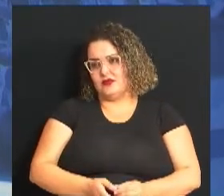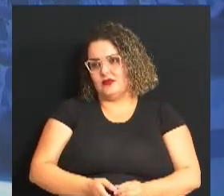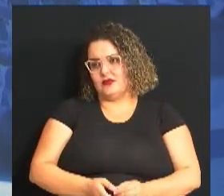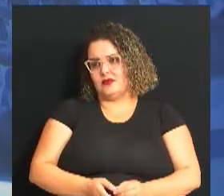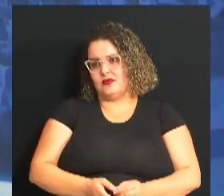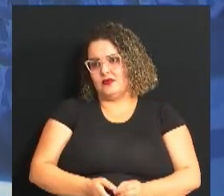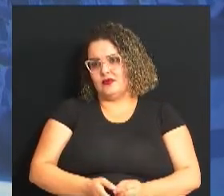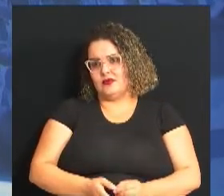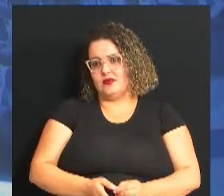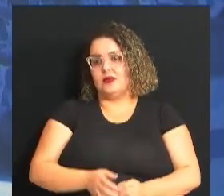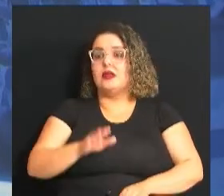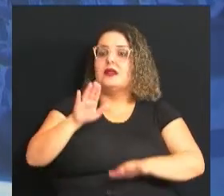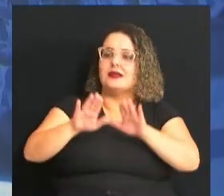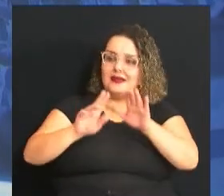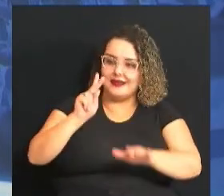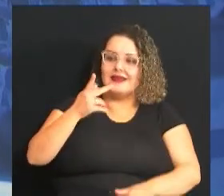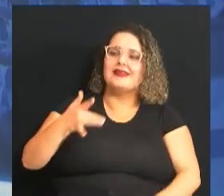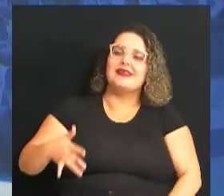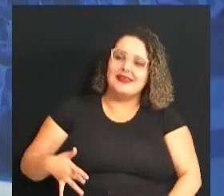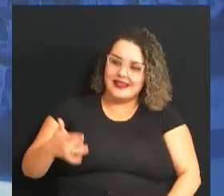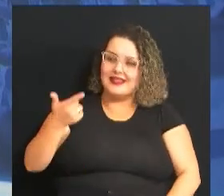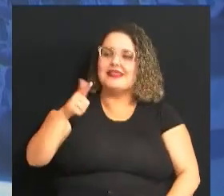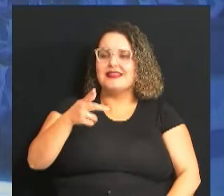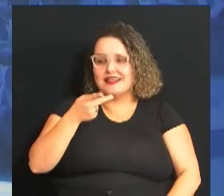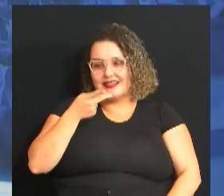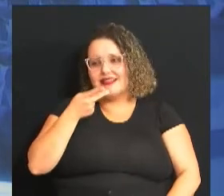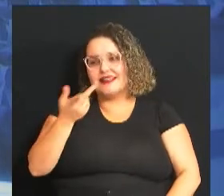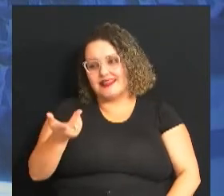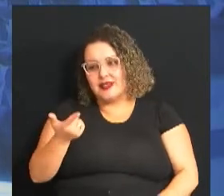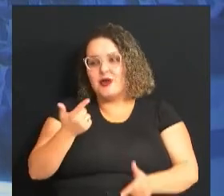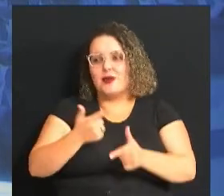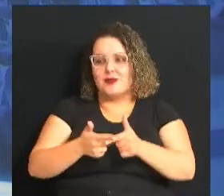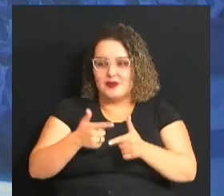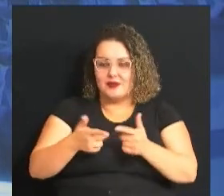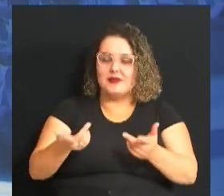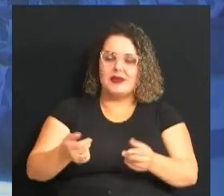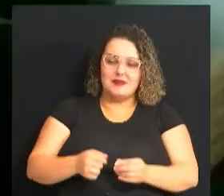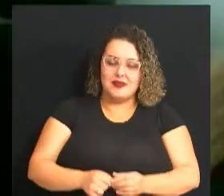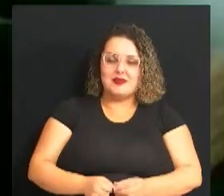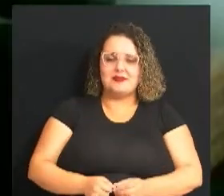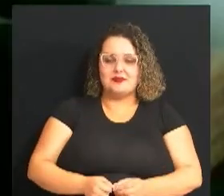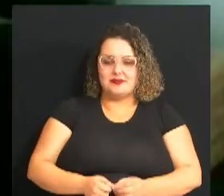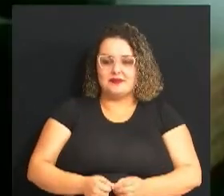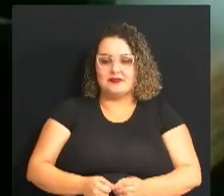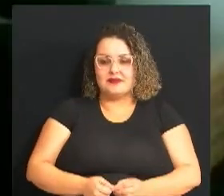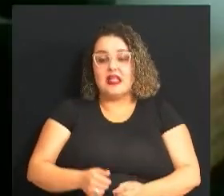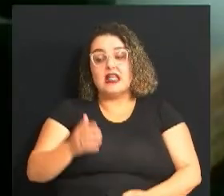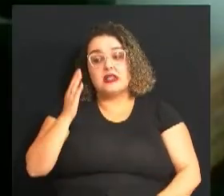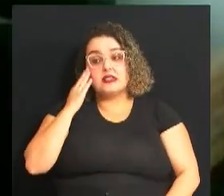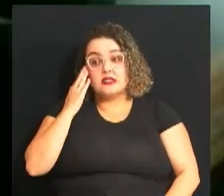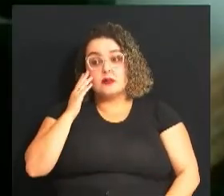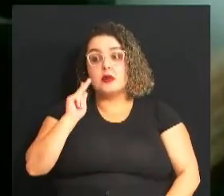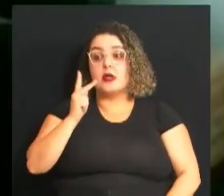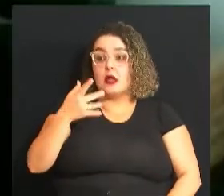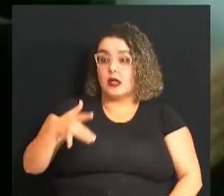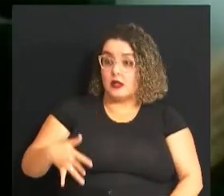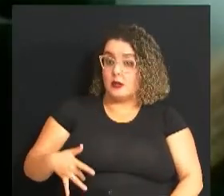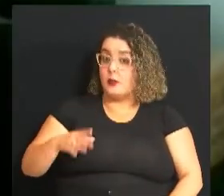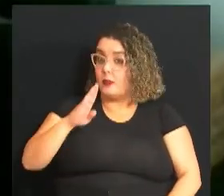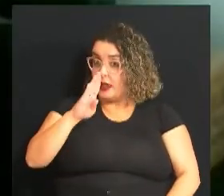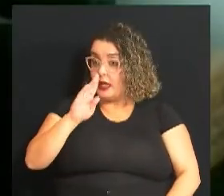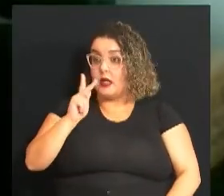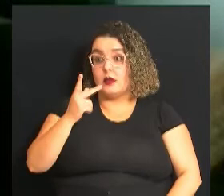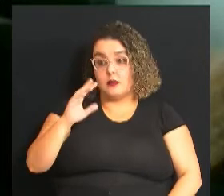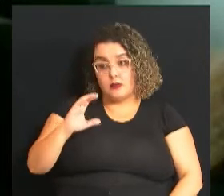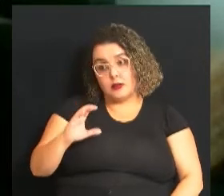Depende da hepatite. Novamente, acaba sendo um problema. A gente sabe que a hepatite B, a hepatite C... A